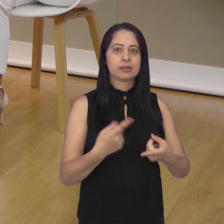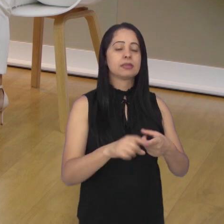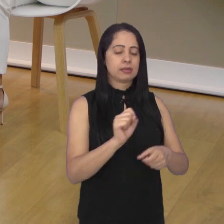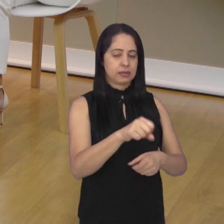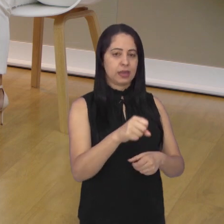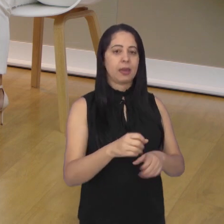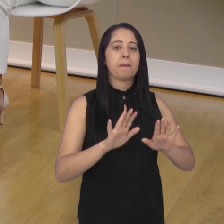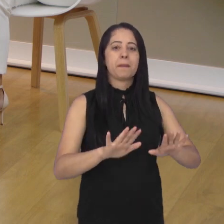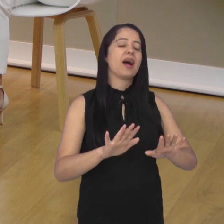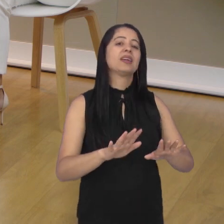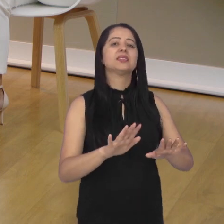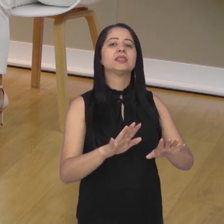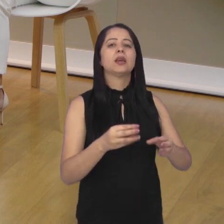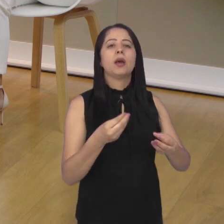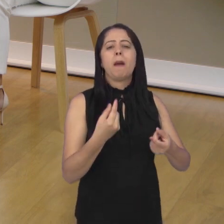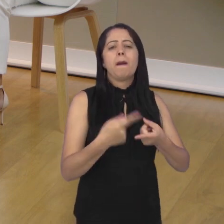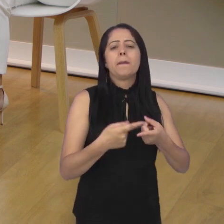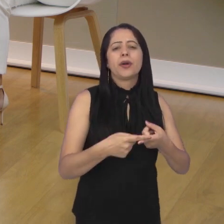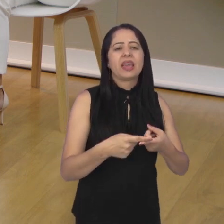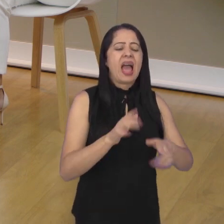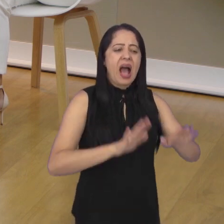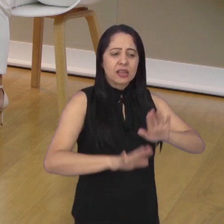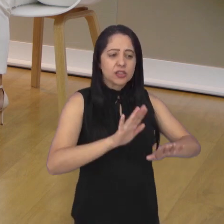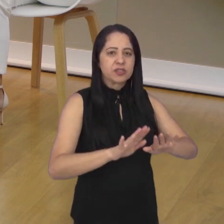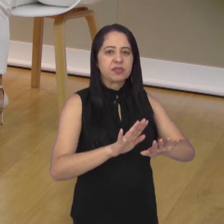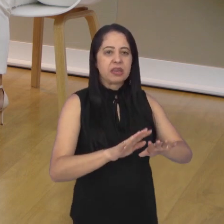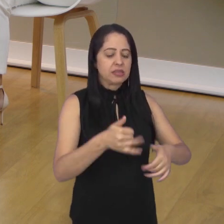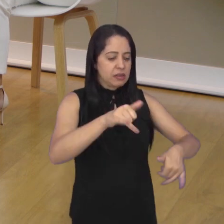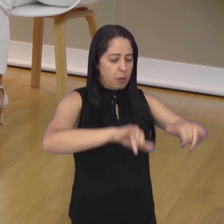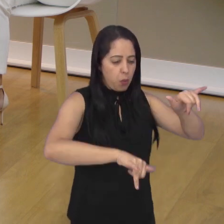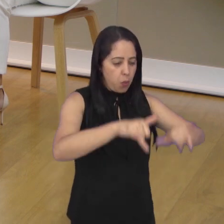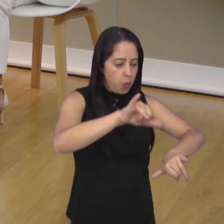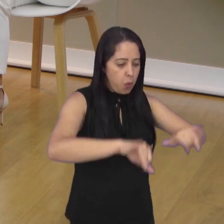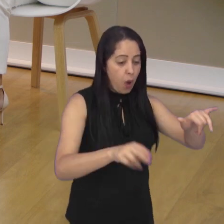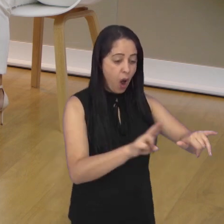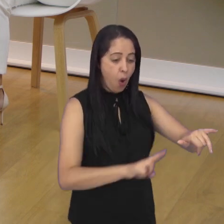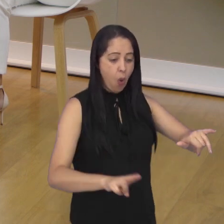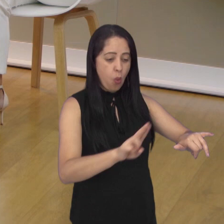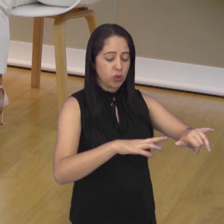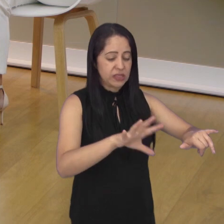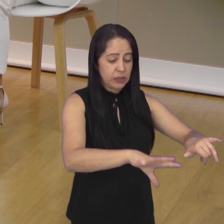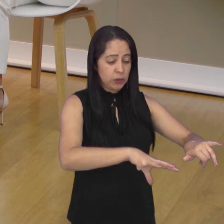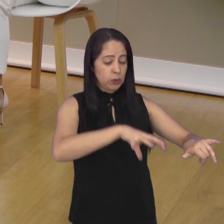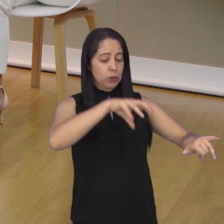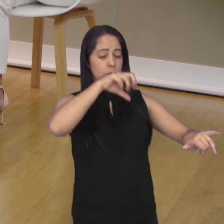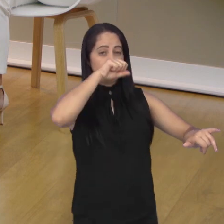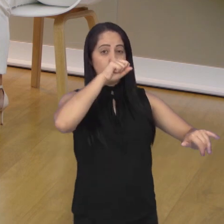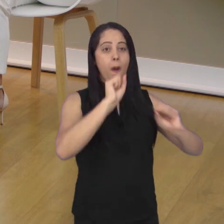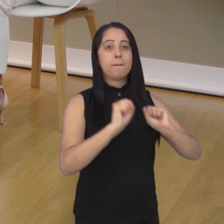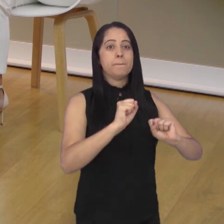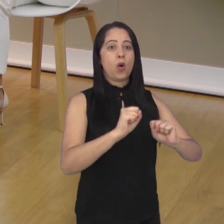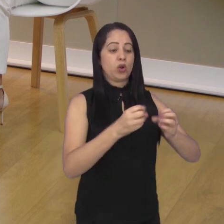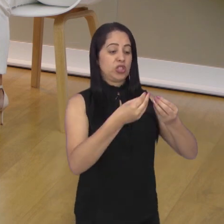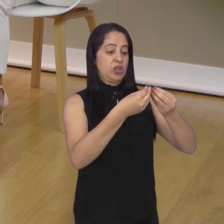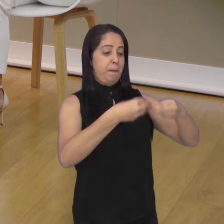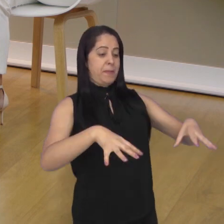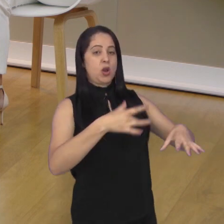causar a mesma questão do que a gente aplica na pele. Só que a gente não tem contato na pele. Às vezes até tem. Mas o fato